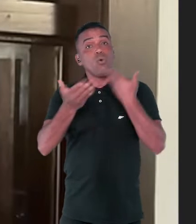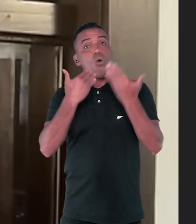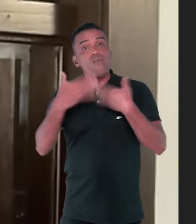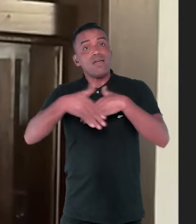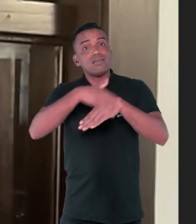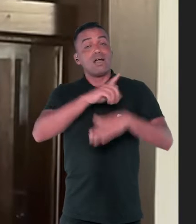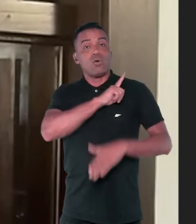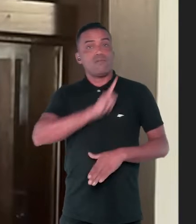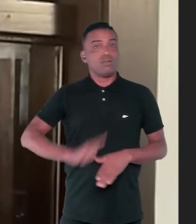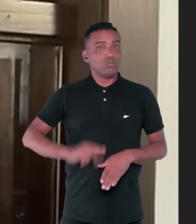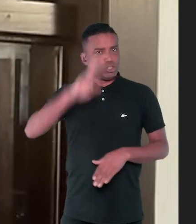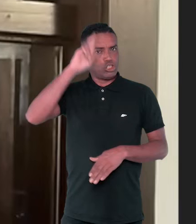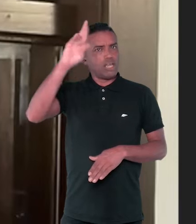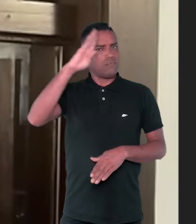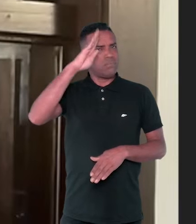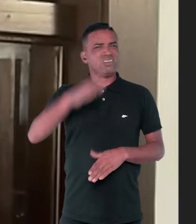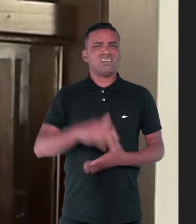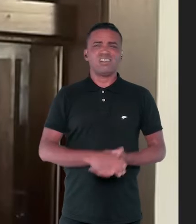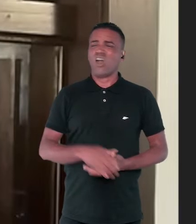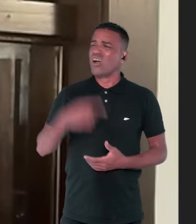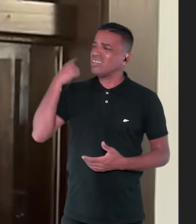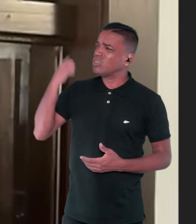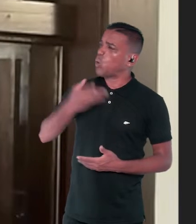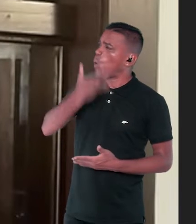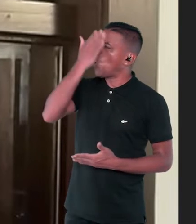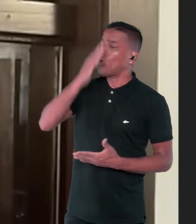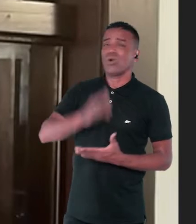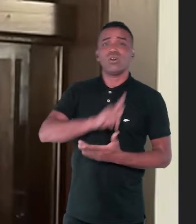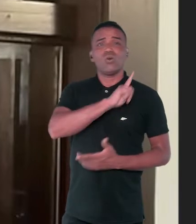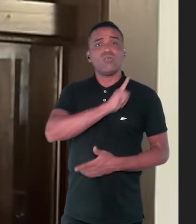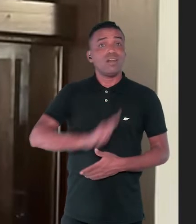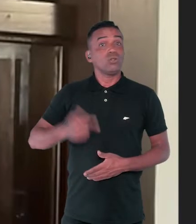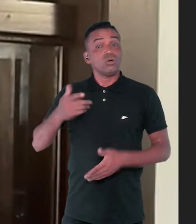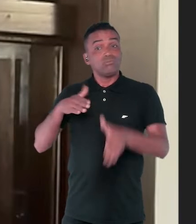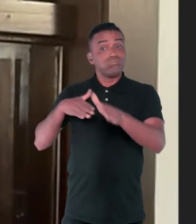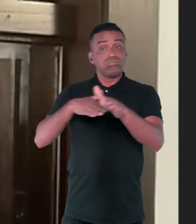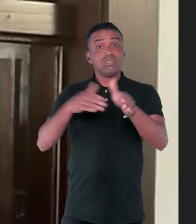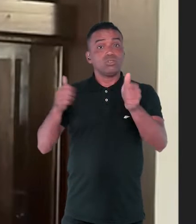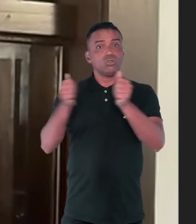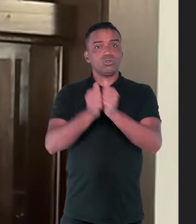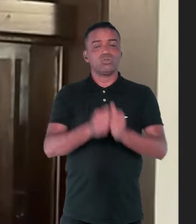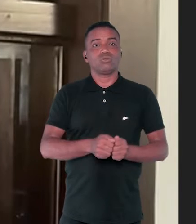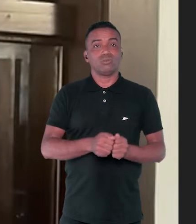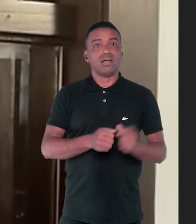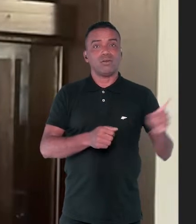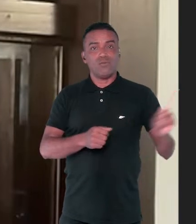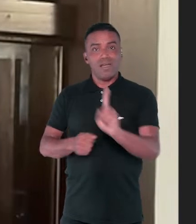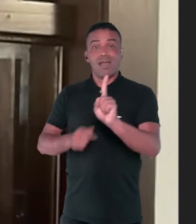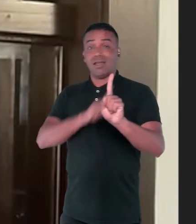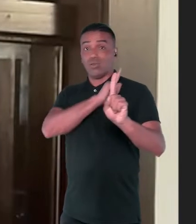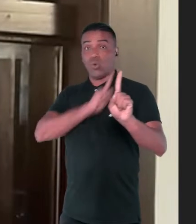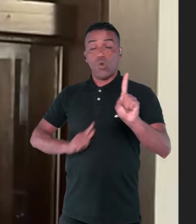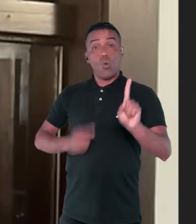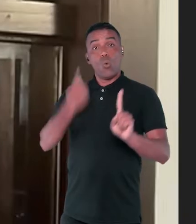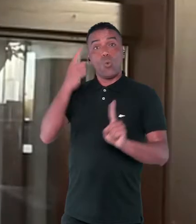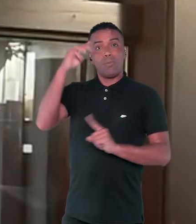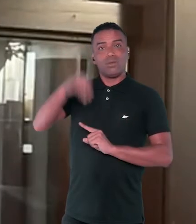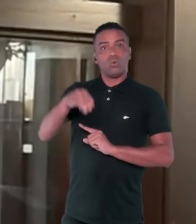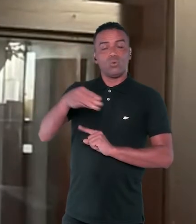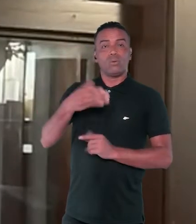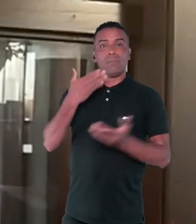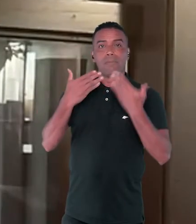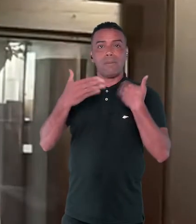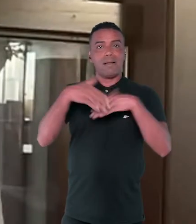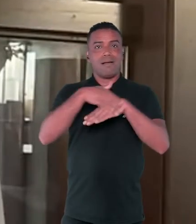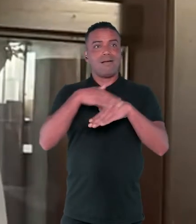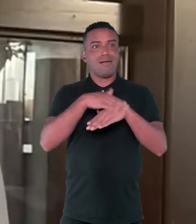O chefe do gabinete militar falou: esse cara é doido mesmo, o governador, o cara está aqui atrás. Então ele desceu e falou comigo 1 minuto. Falou comigo 1 minuto,